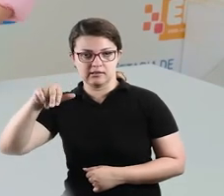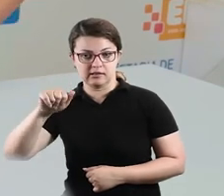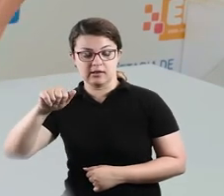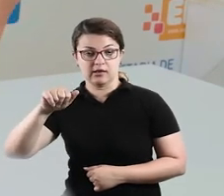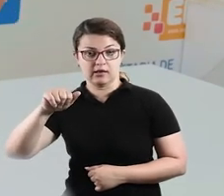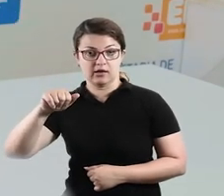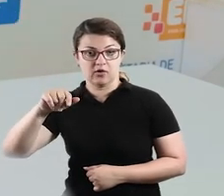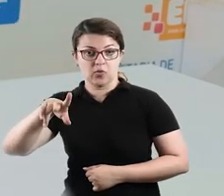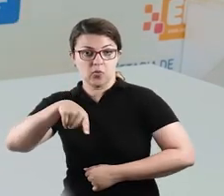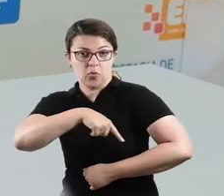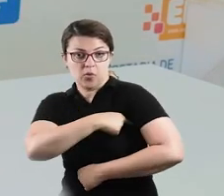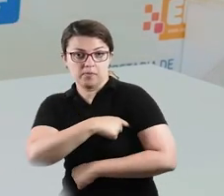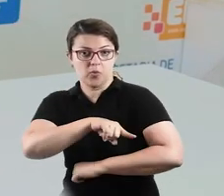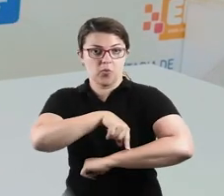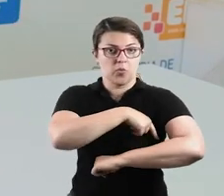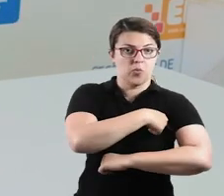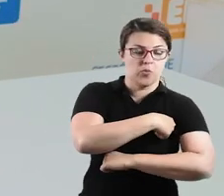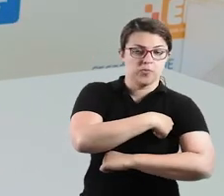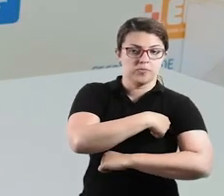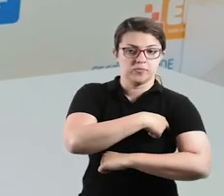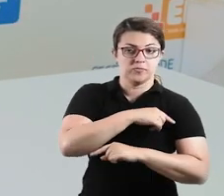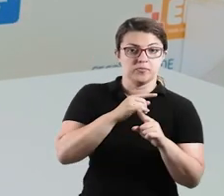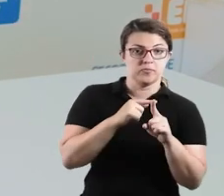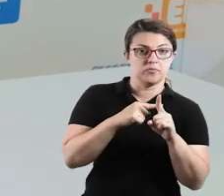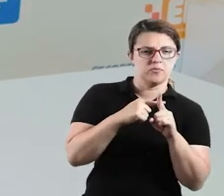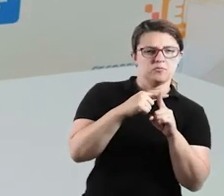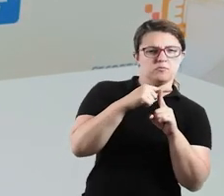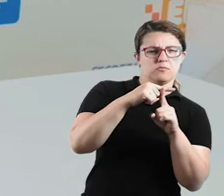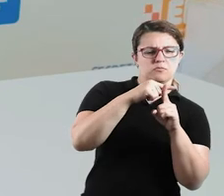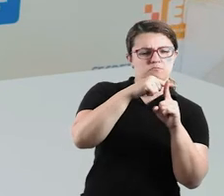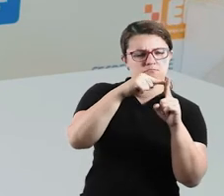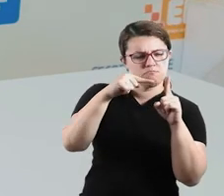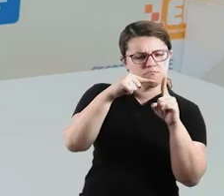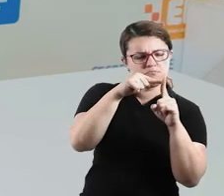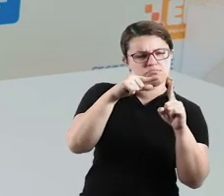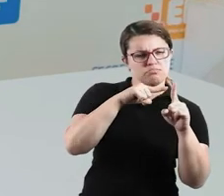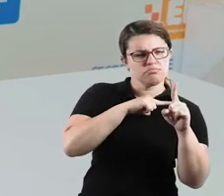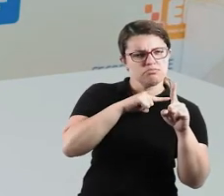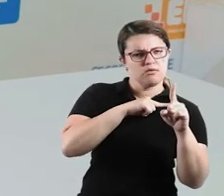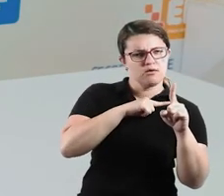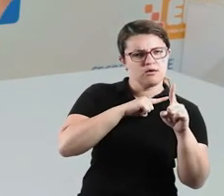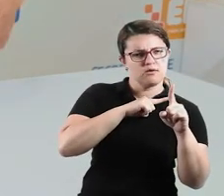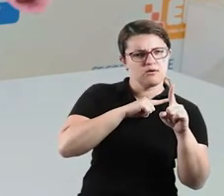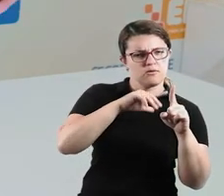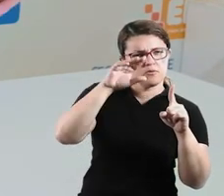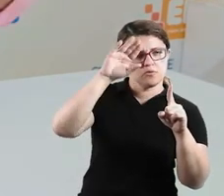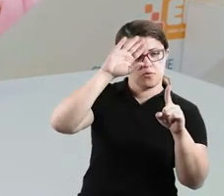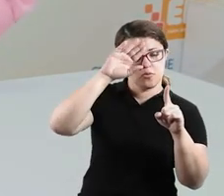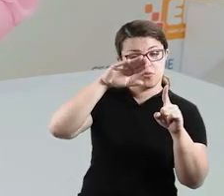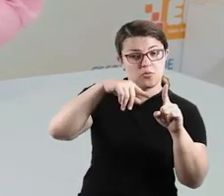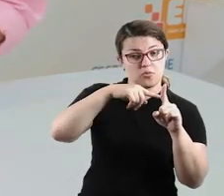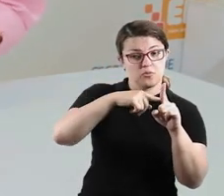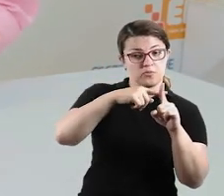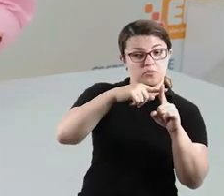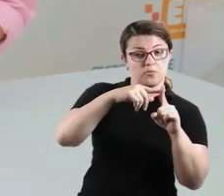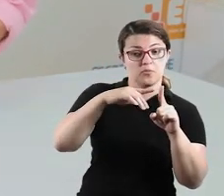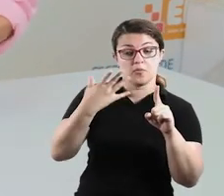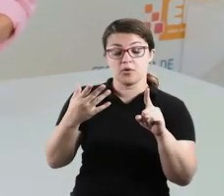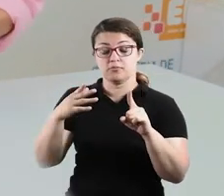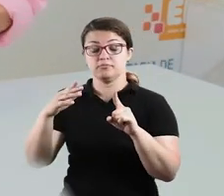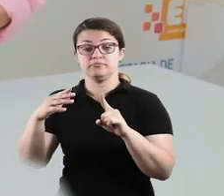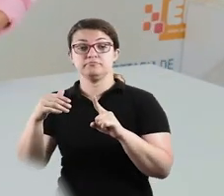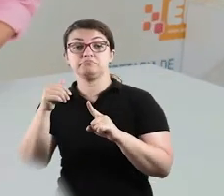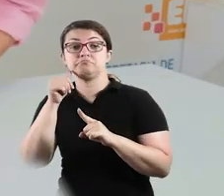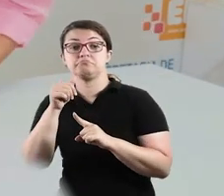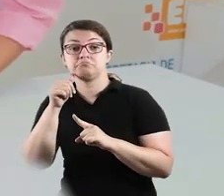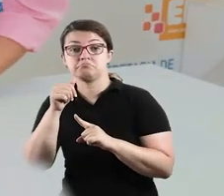Ou seja, já está te mostrando cada criança qual que é a temperatura. E aí você vai dizer